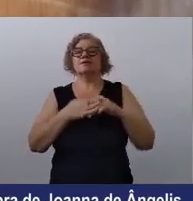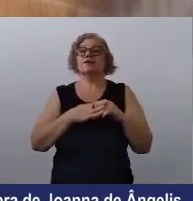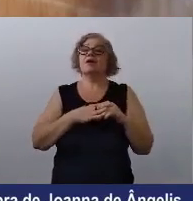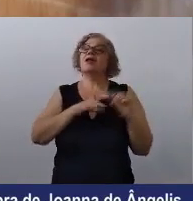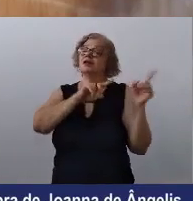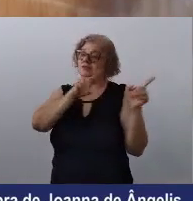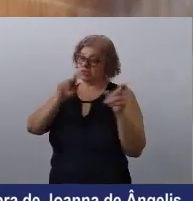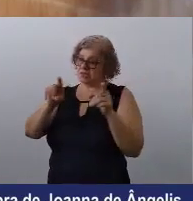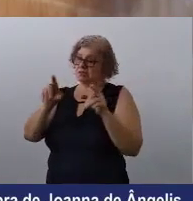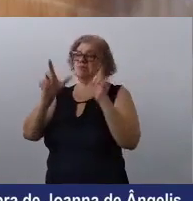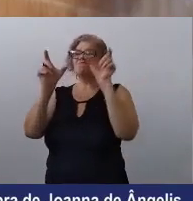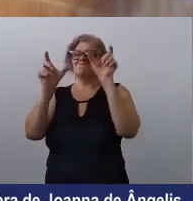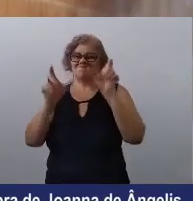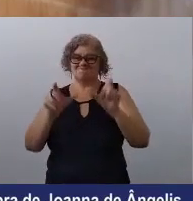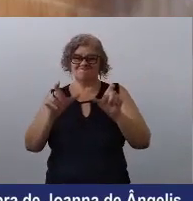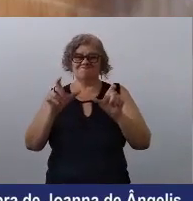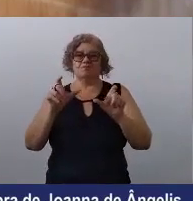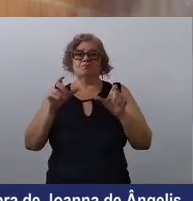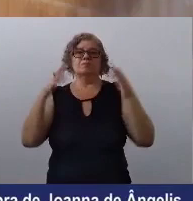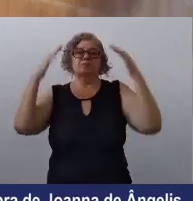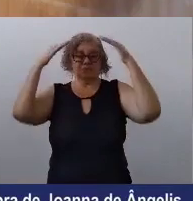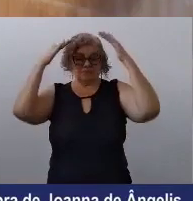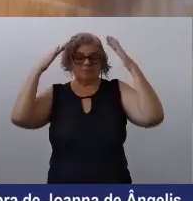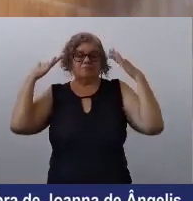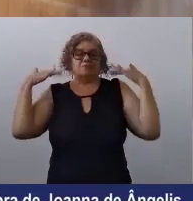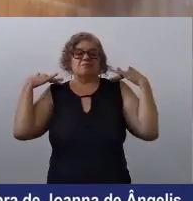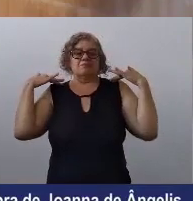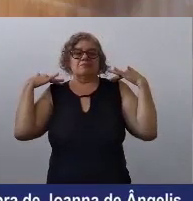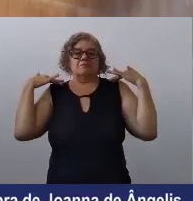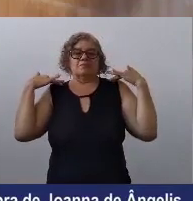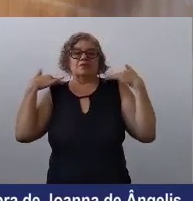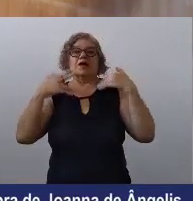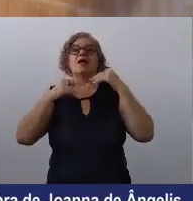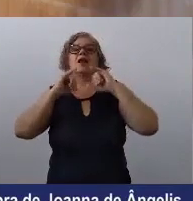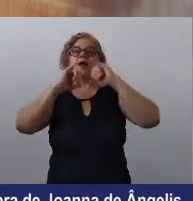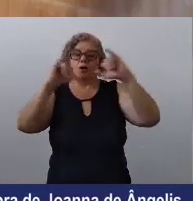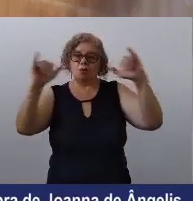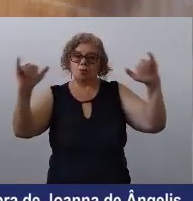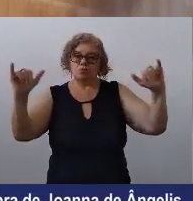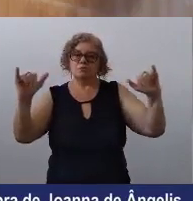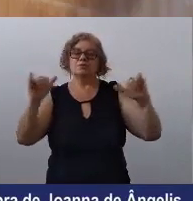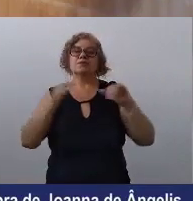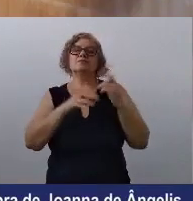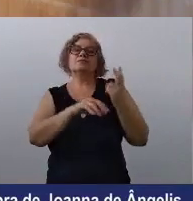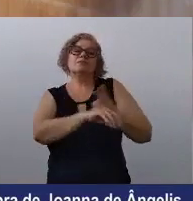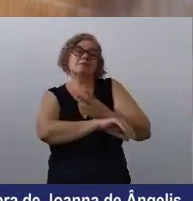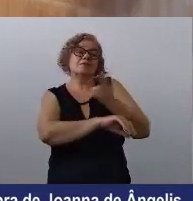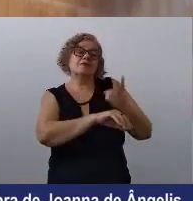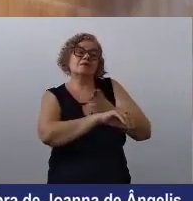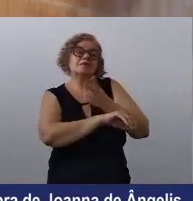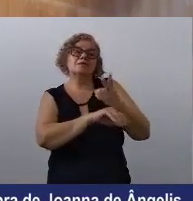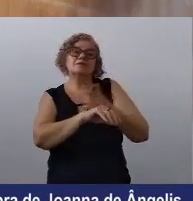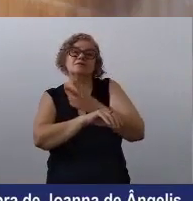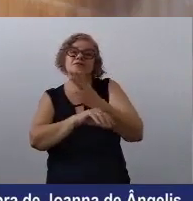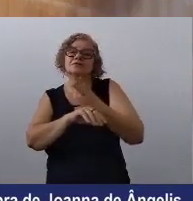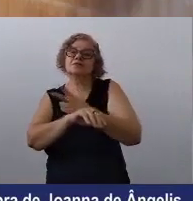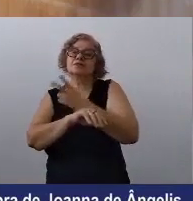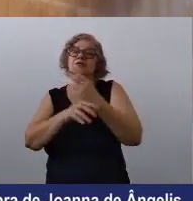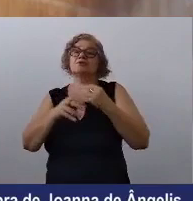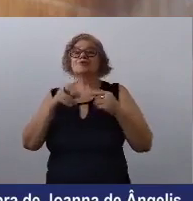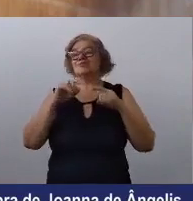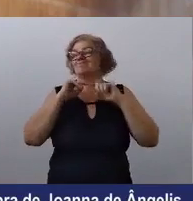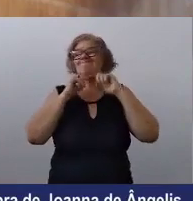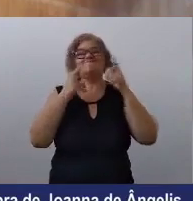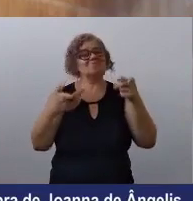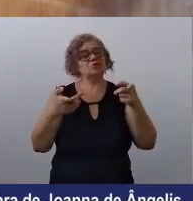santa, ela relata alguns erros que nós não conseguíamos